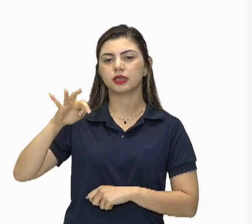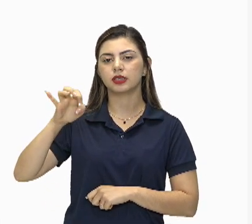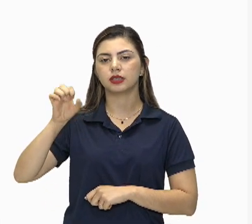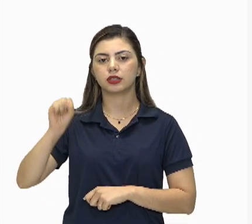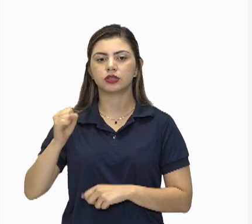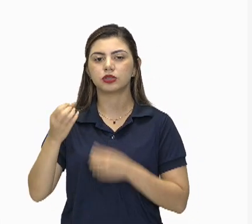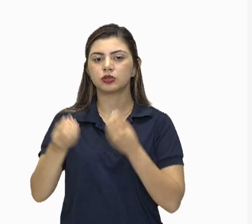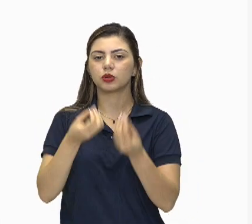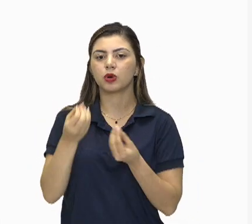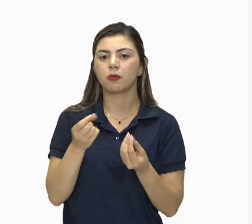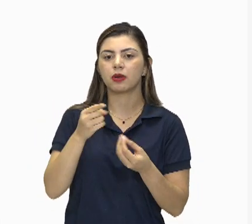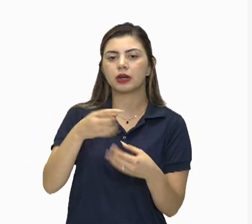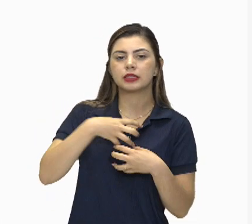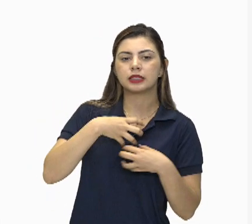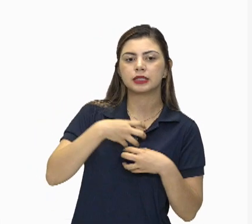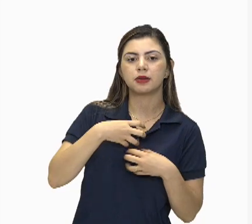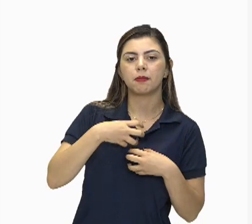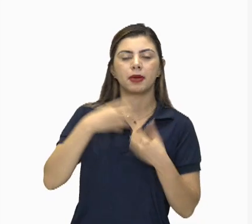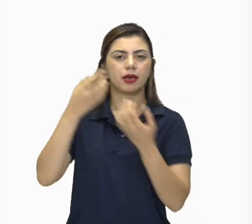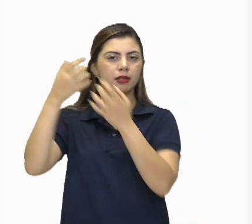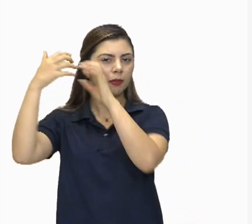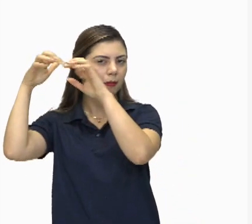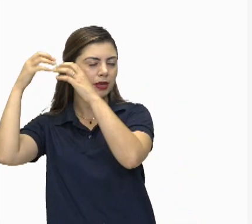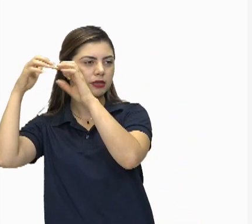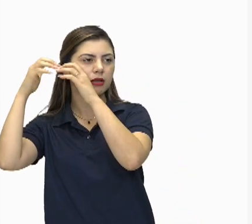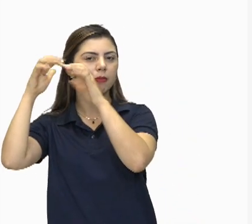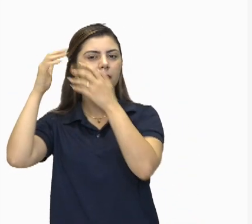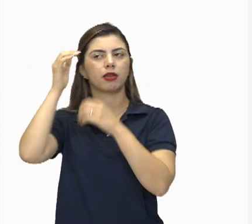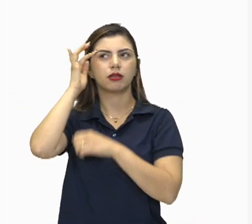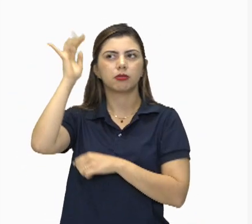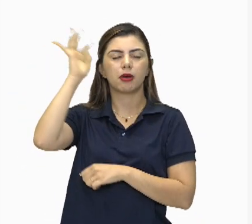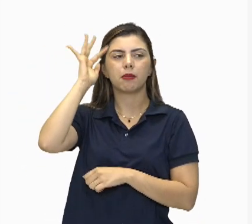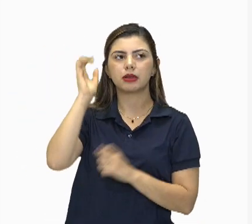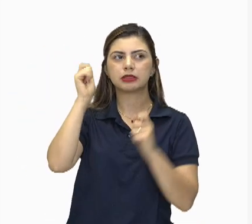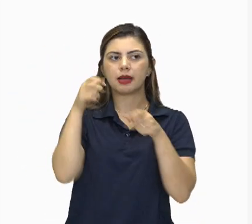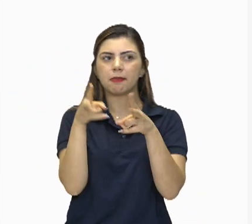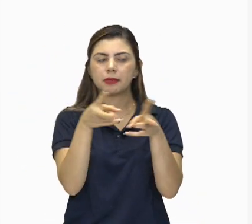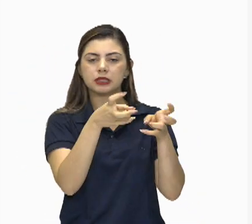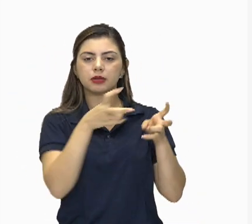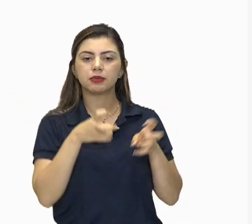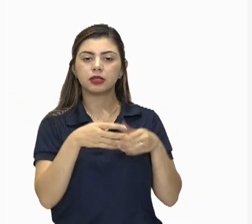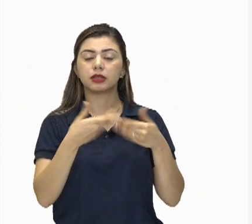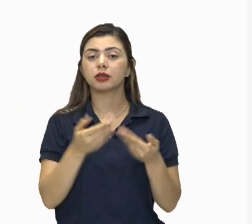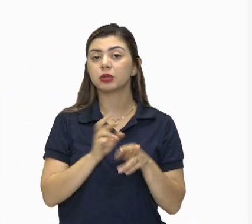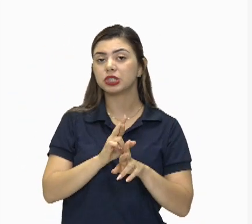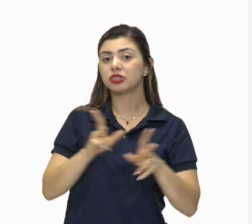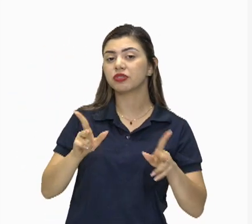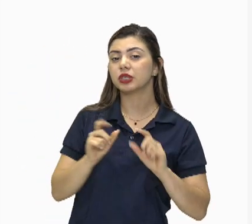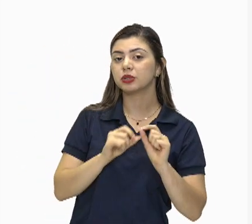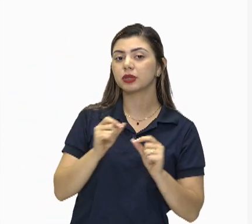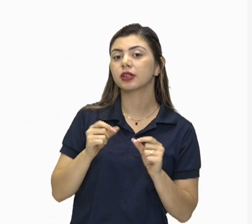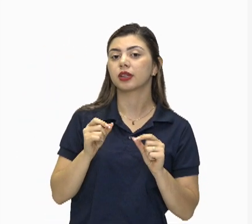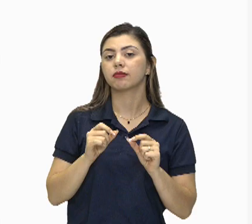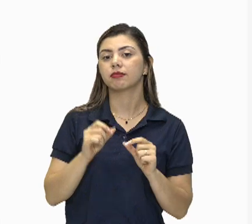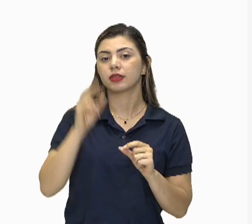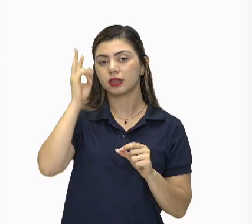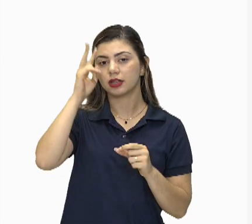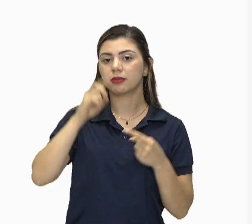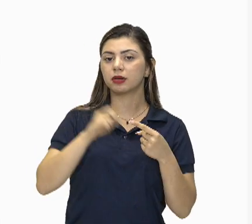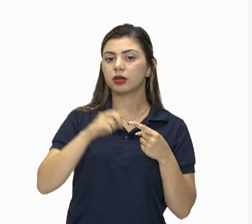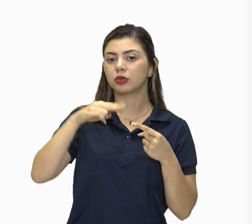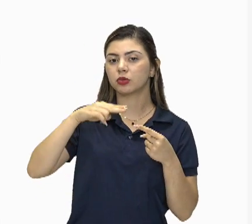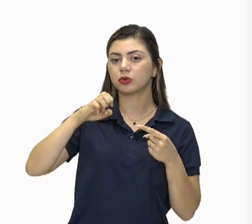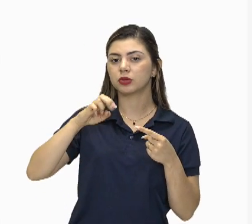expor sentimentos e pensamentos das personagens. A diferença entre eles é que o primeiro, onisciente e neutro,